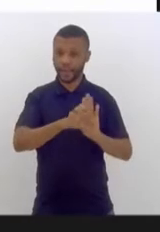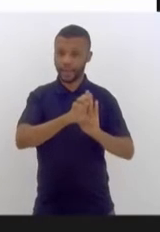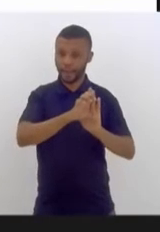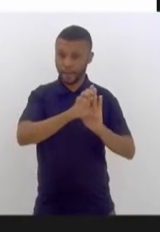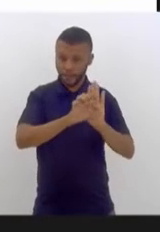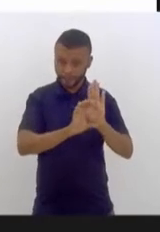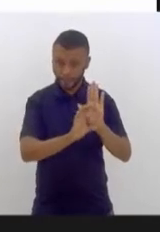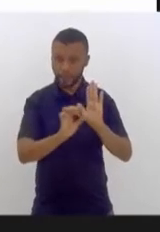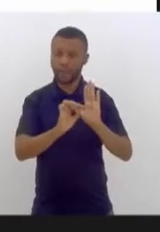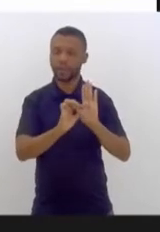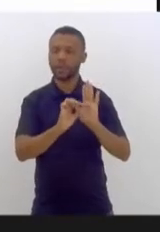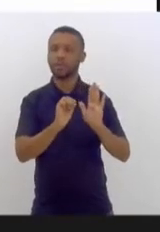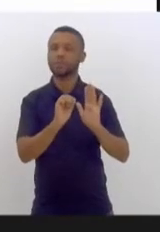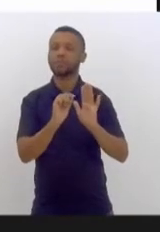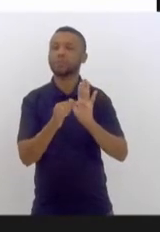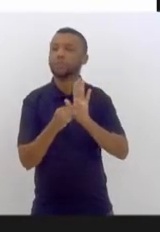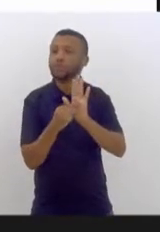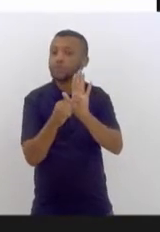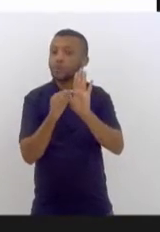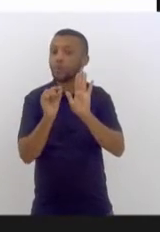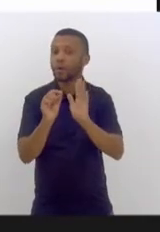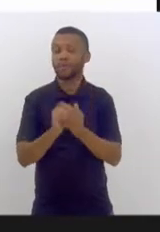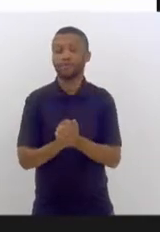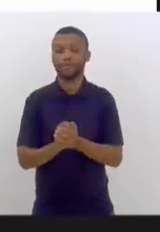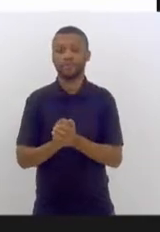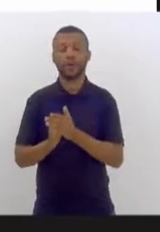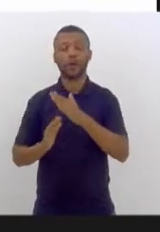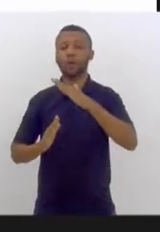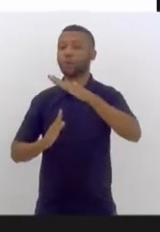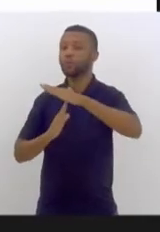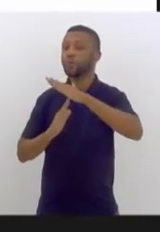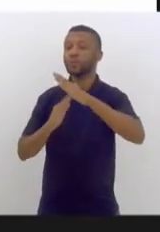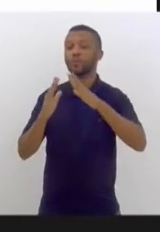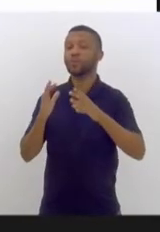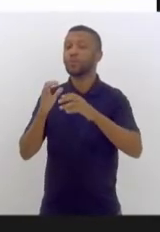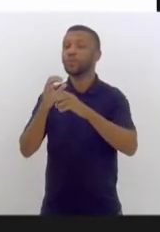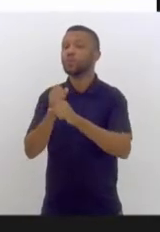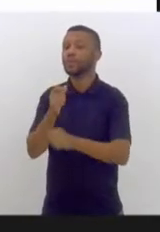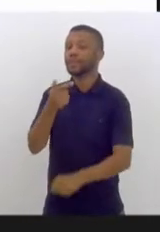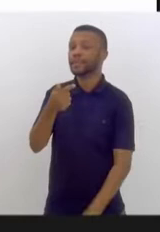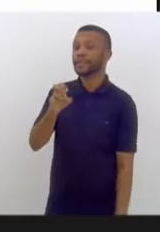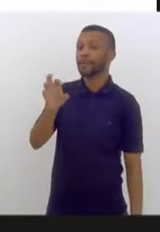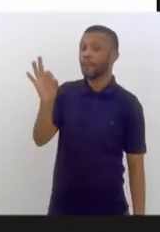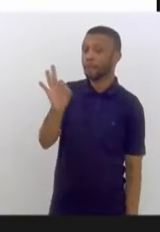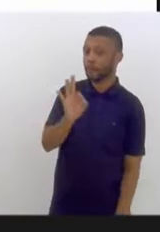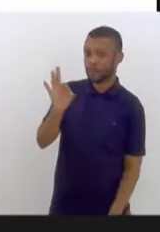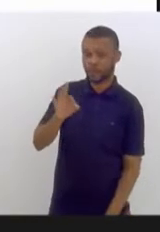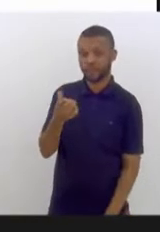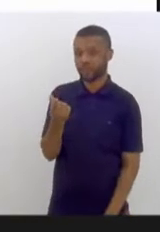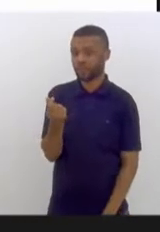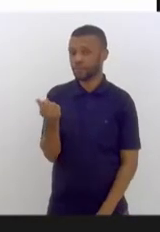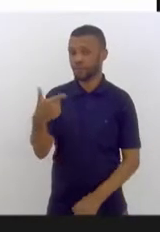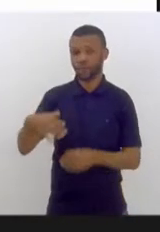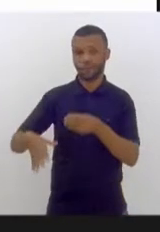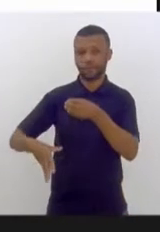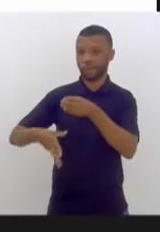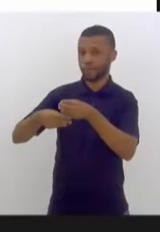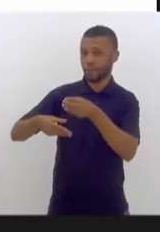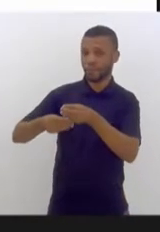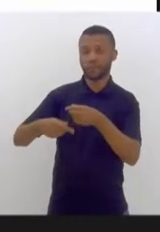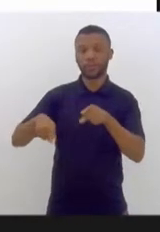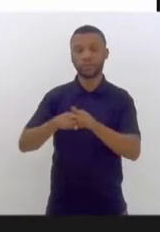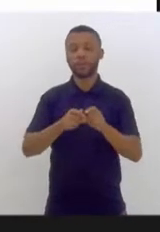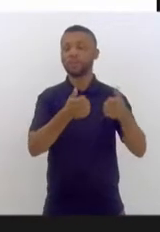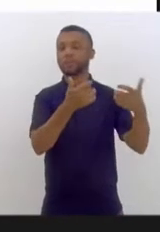que, no mínimo, seriam 65% do valor adicionado, e também falando dos indicadores